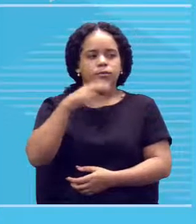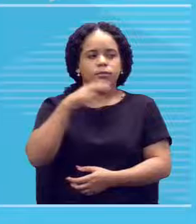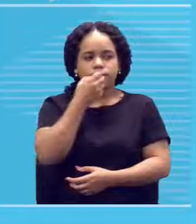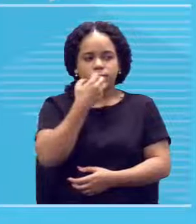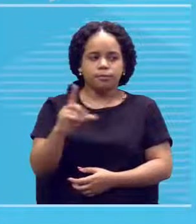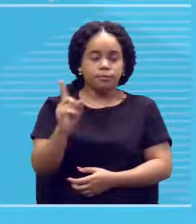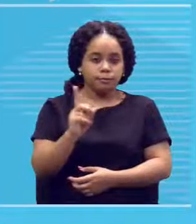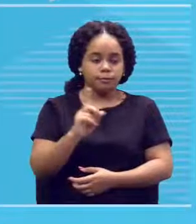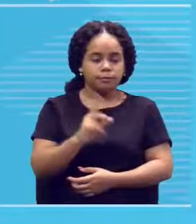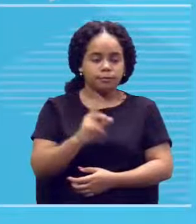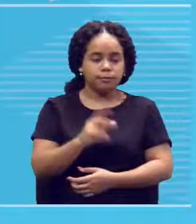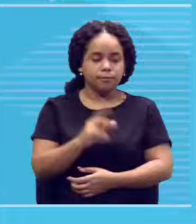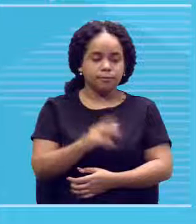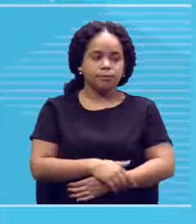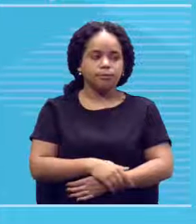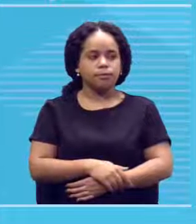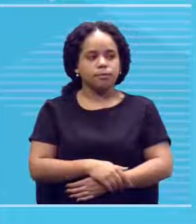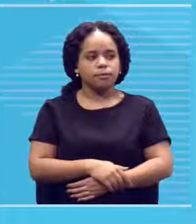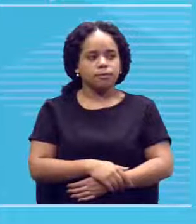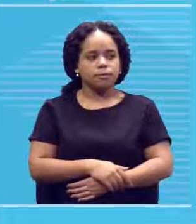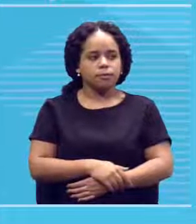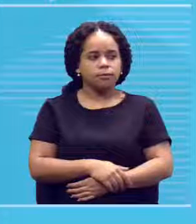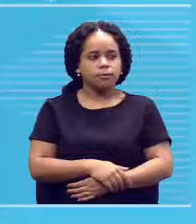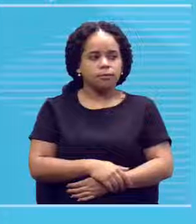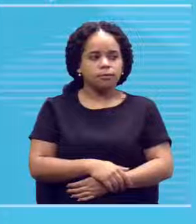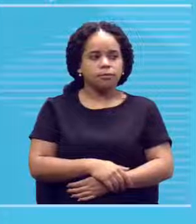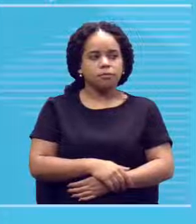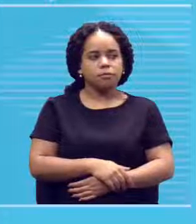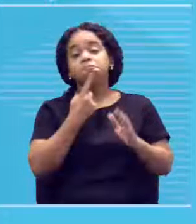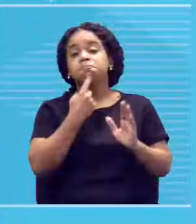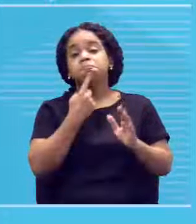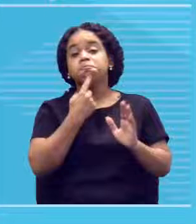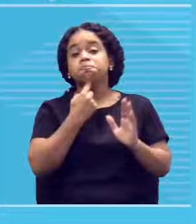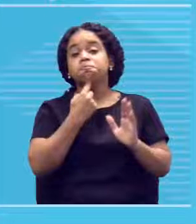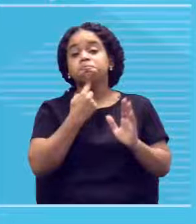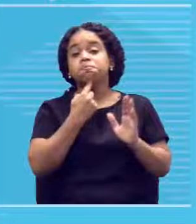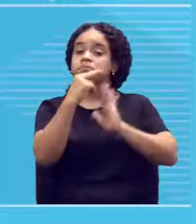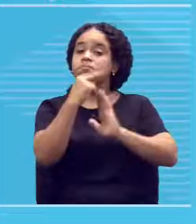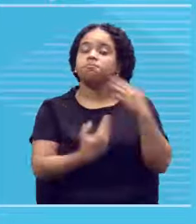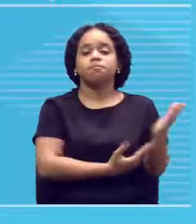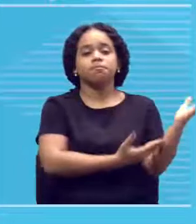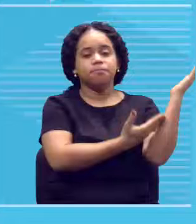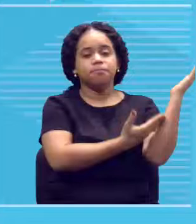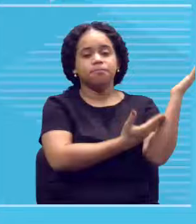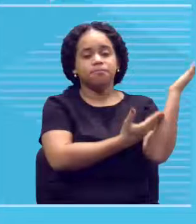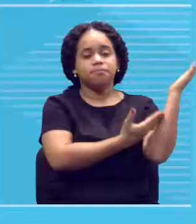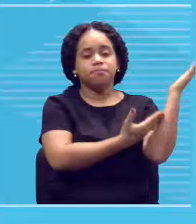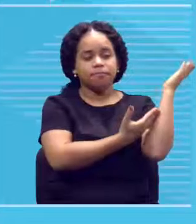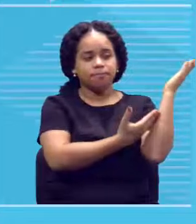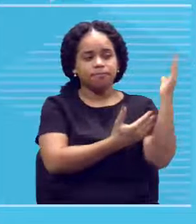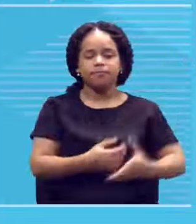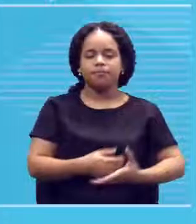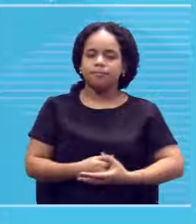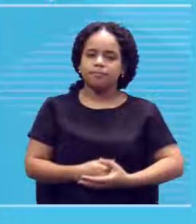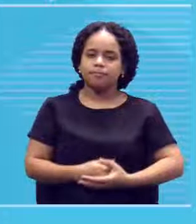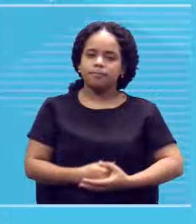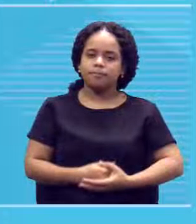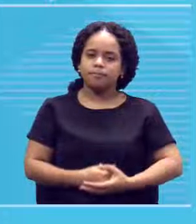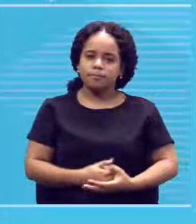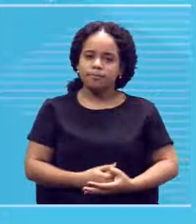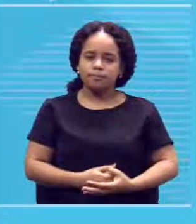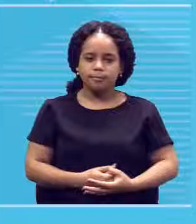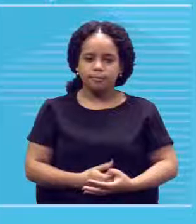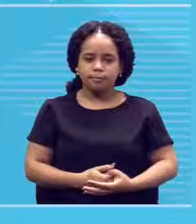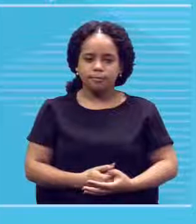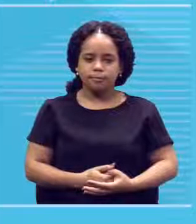como e talvez seja adiado o jogo entre Botafogo e Flamengo Apesar de